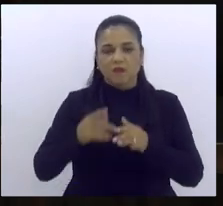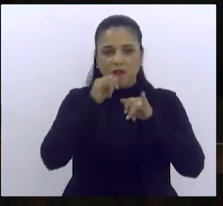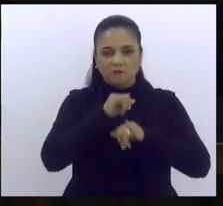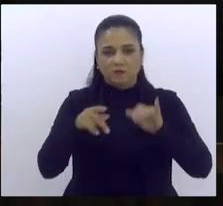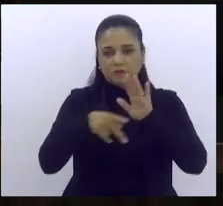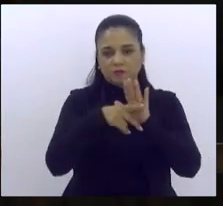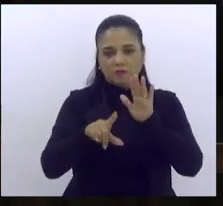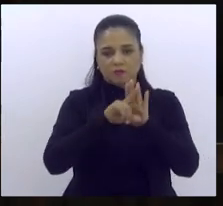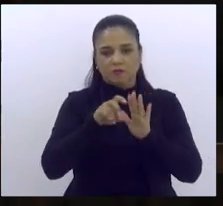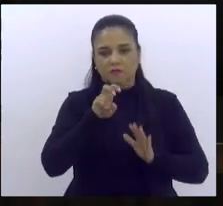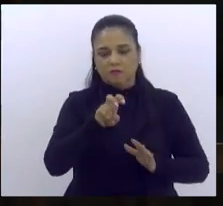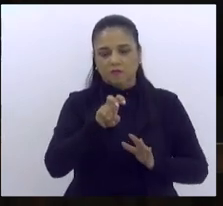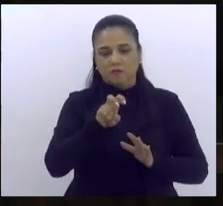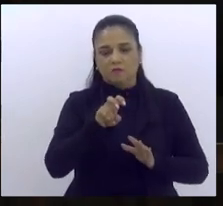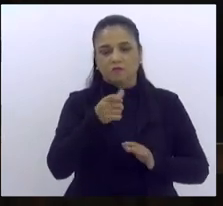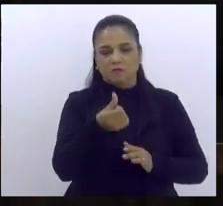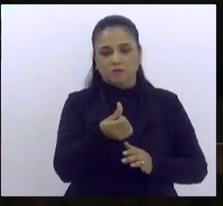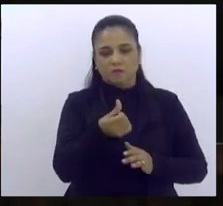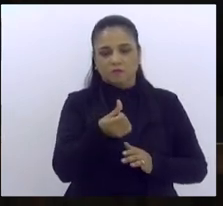Anuncio o projeto de lei número